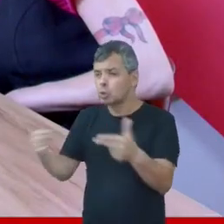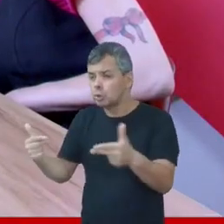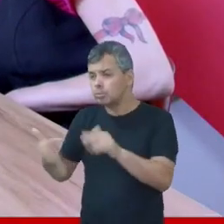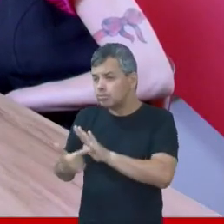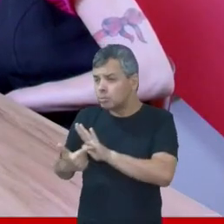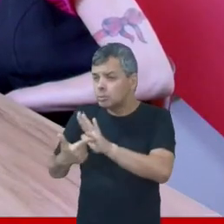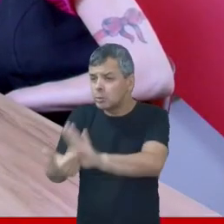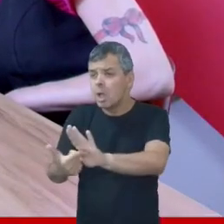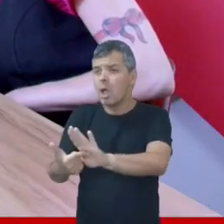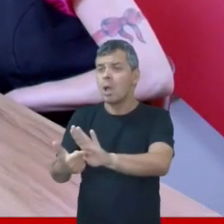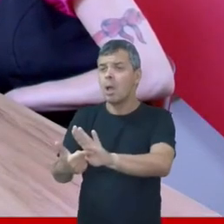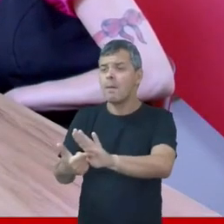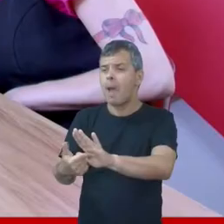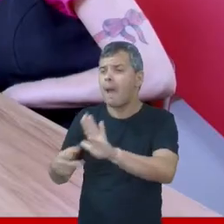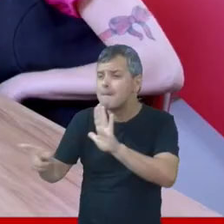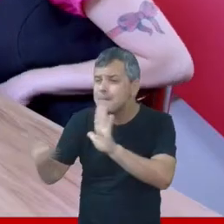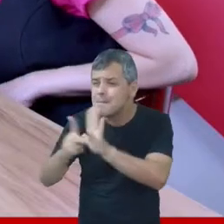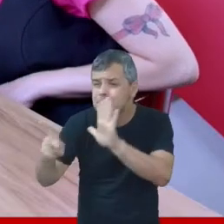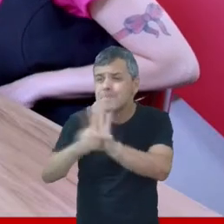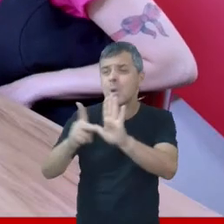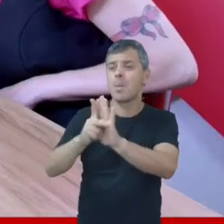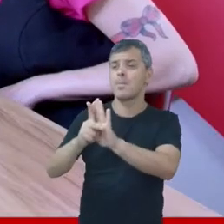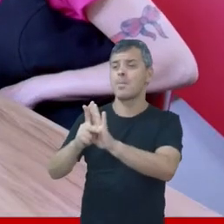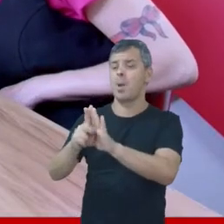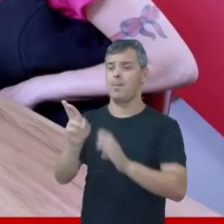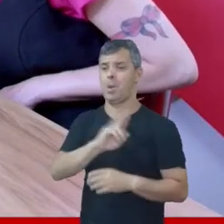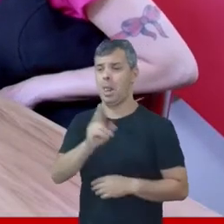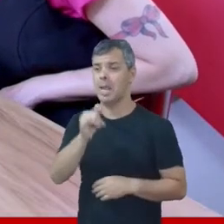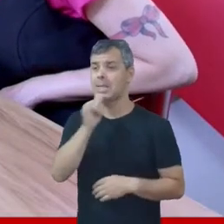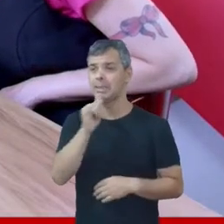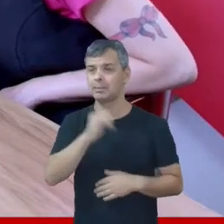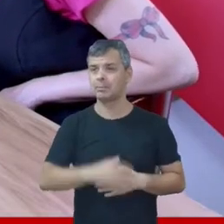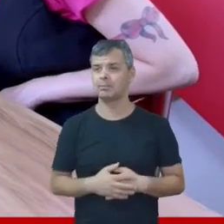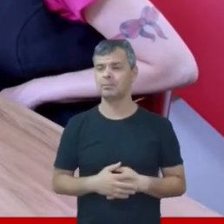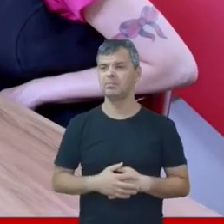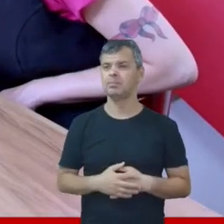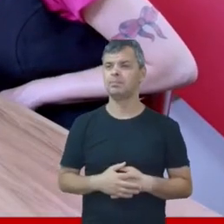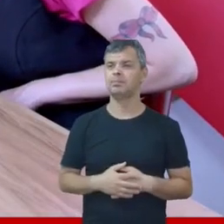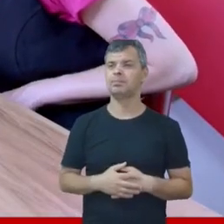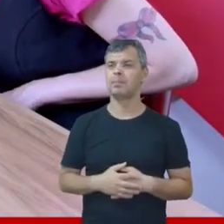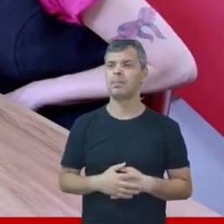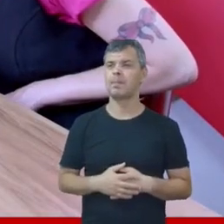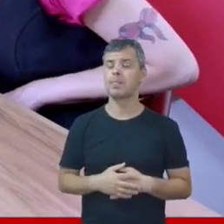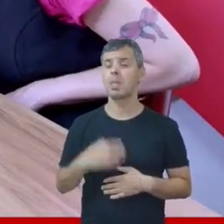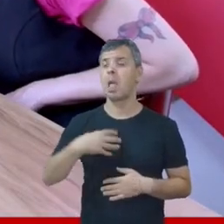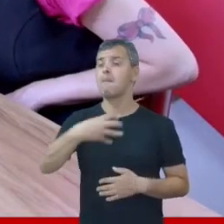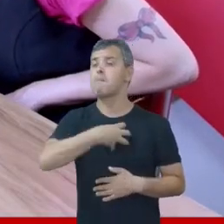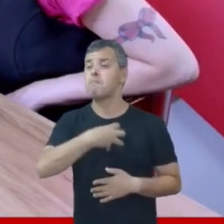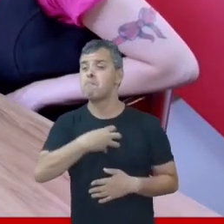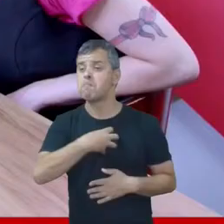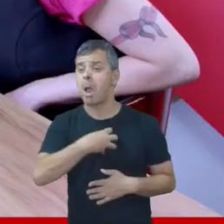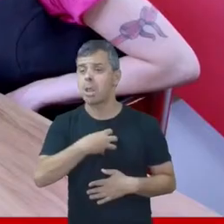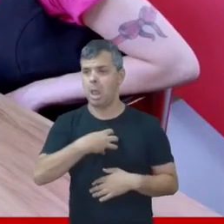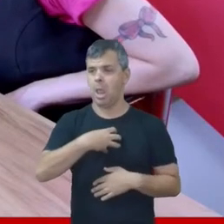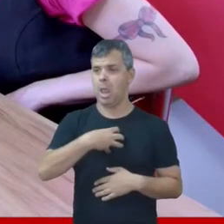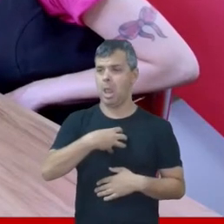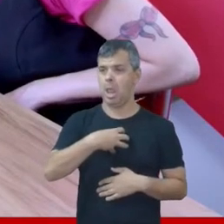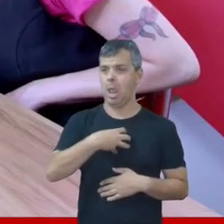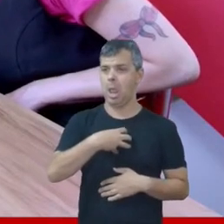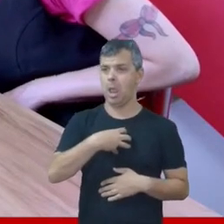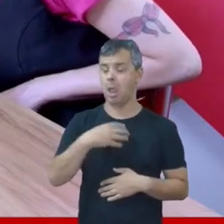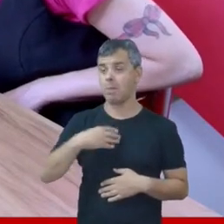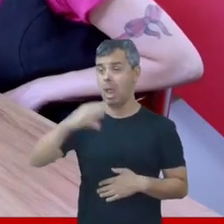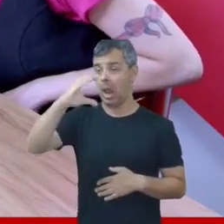manifestadas entre as próprias religiões. Por exemplo, lá na Bahia, é muito comum nas